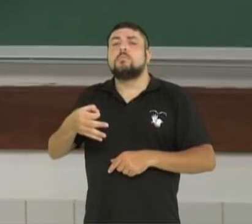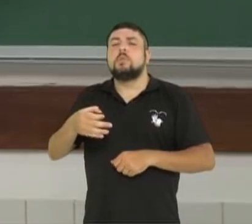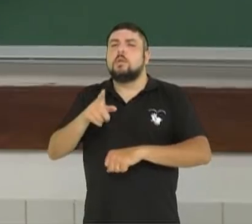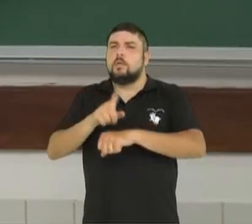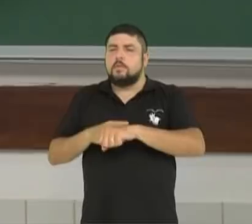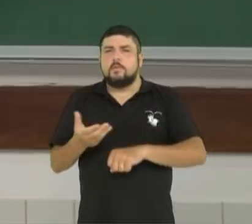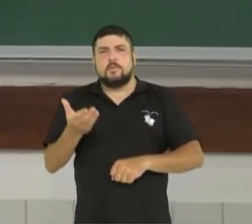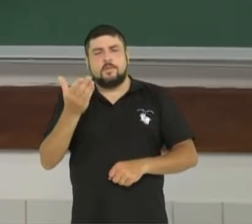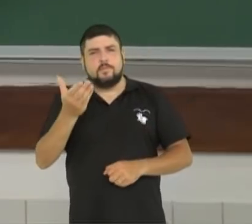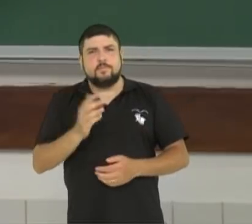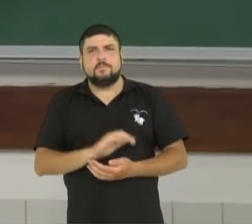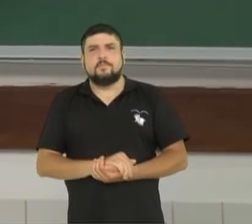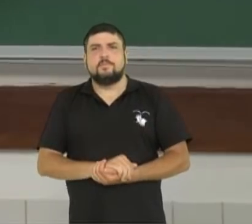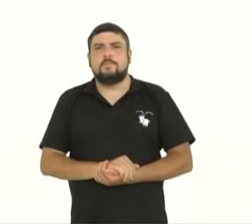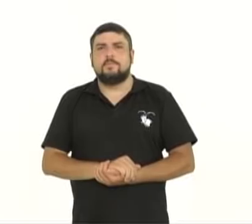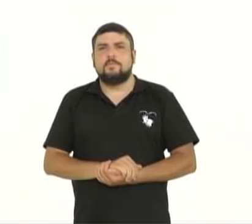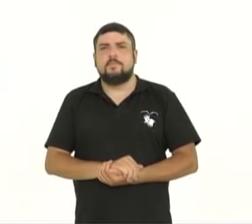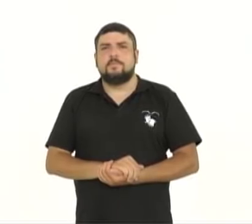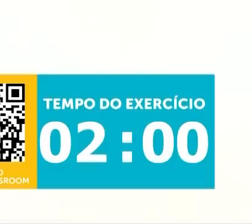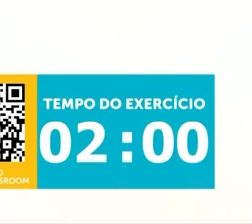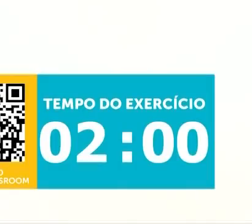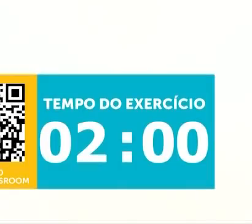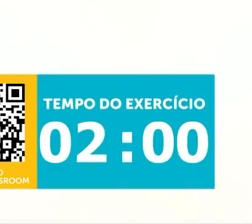um tempinho para essa questão.